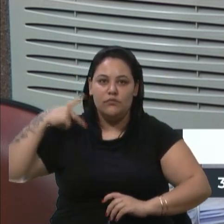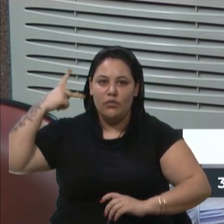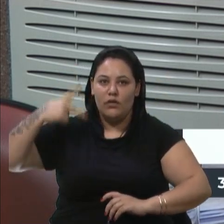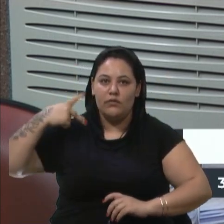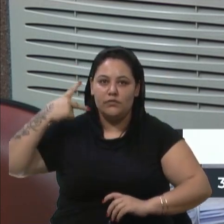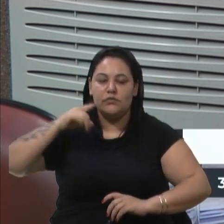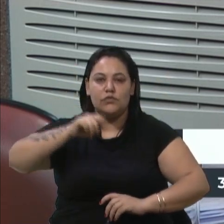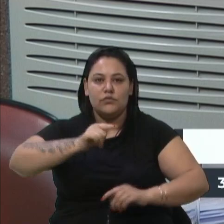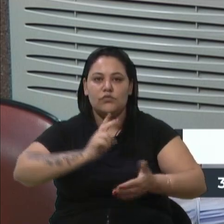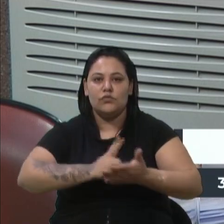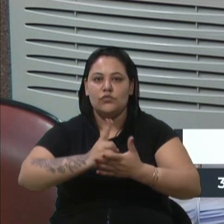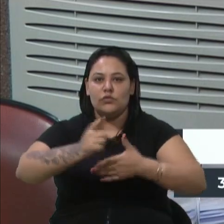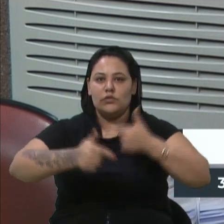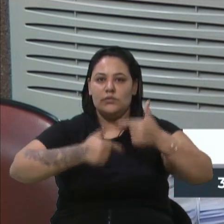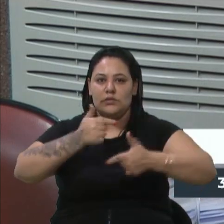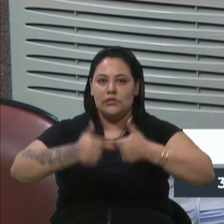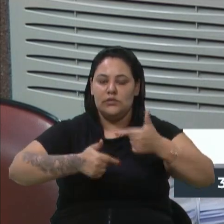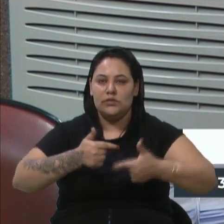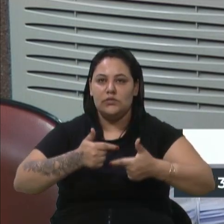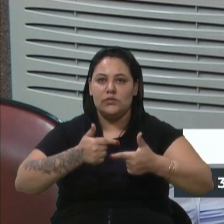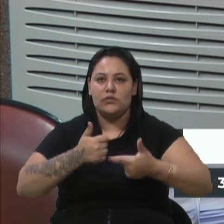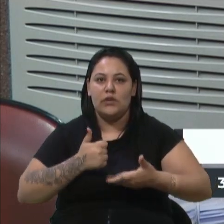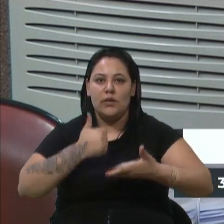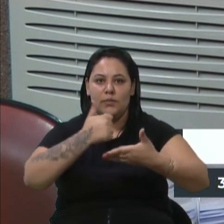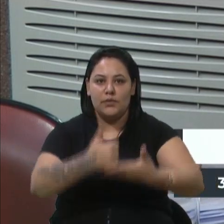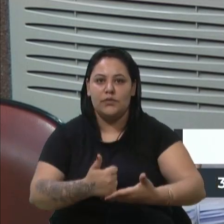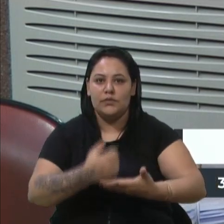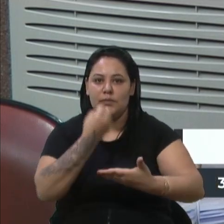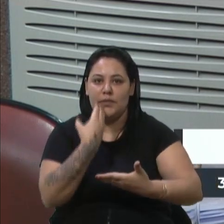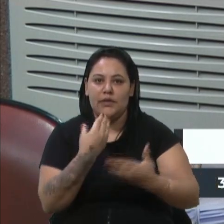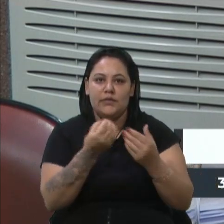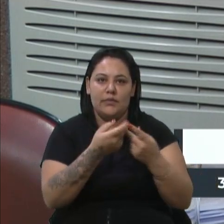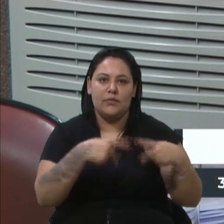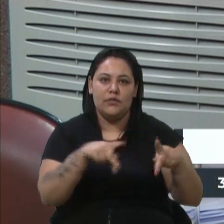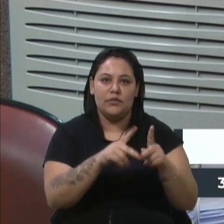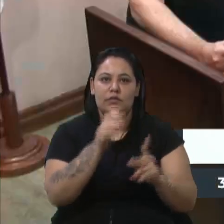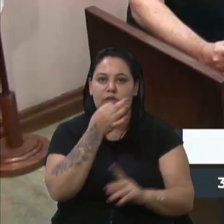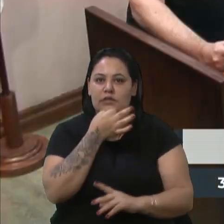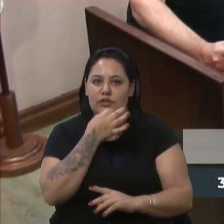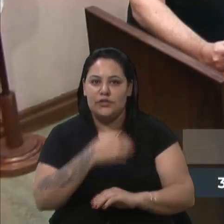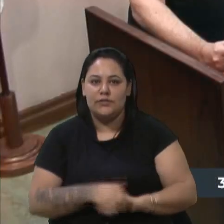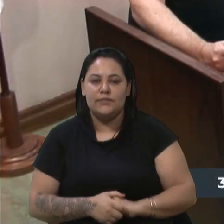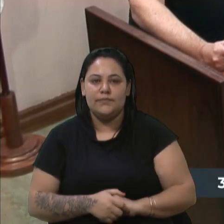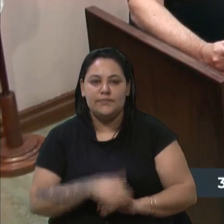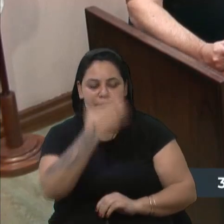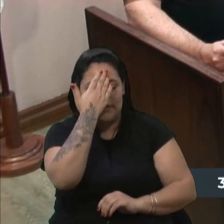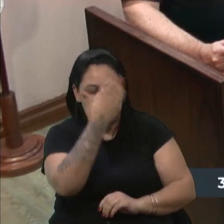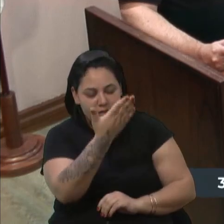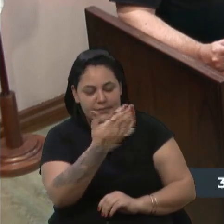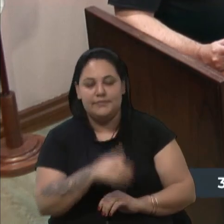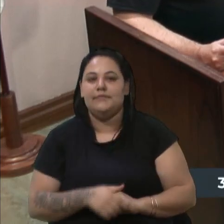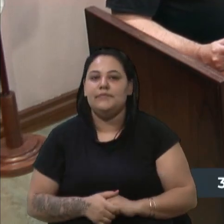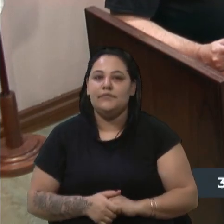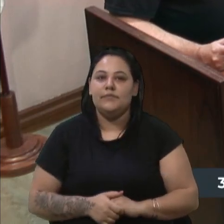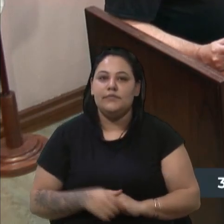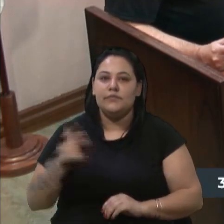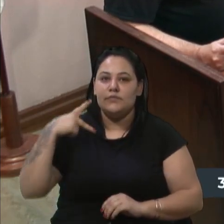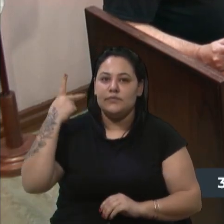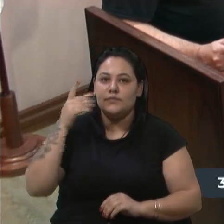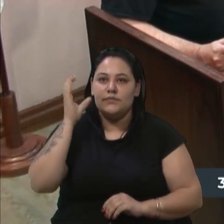vereador atuante, estar aí cooperando para o bem comum da população caxiense. Muito obrigado, vereador Juliano. E, vereador